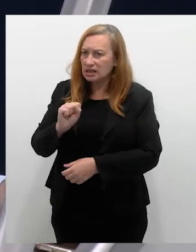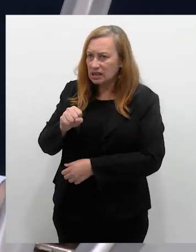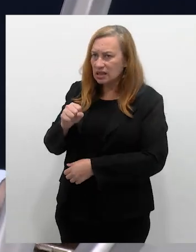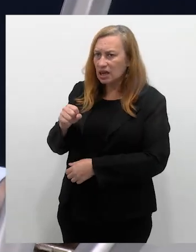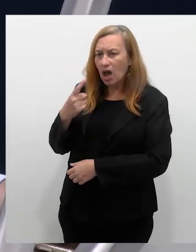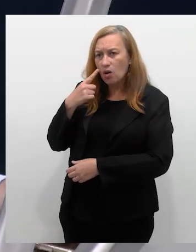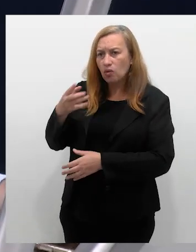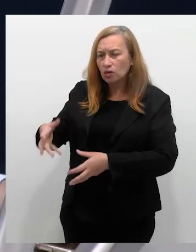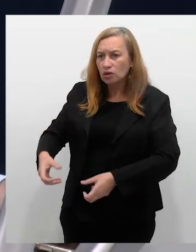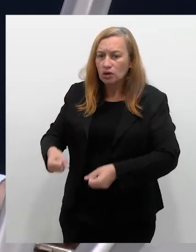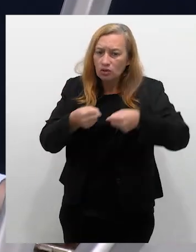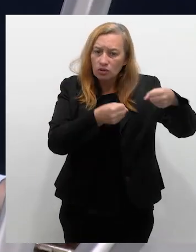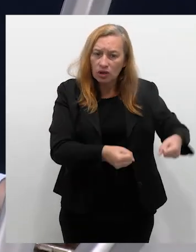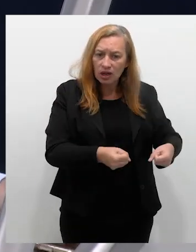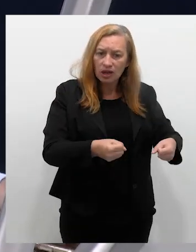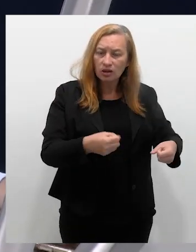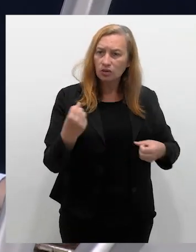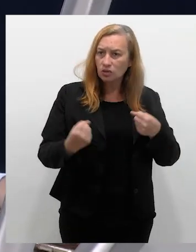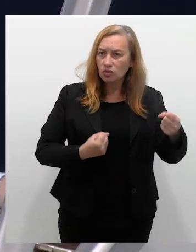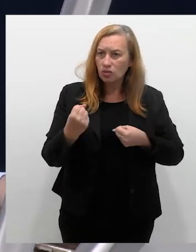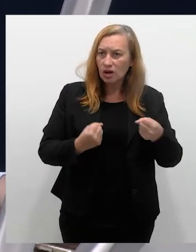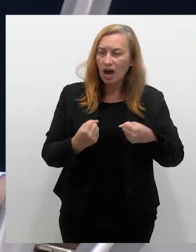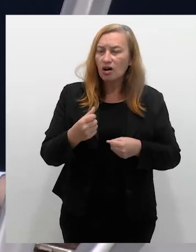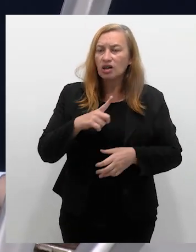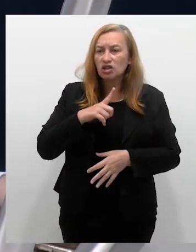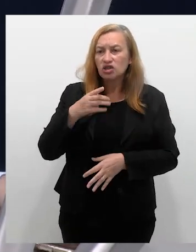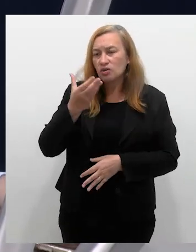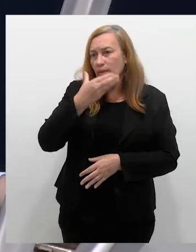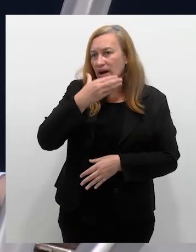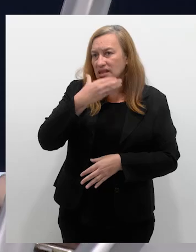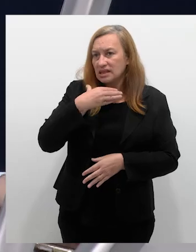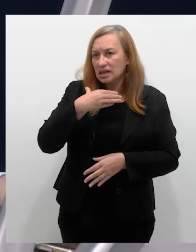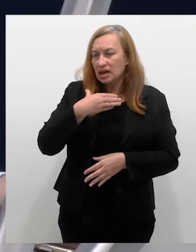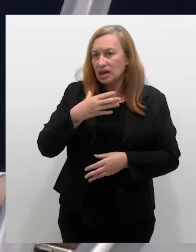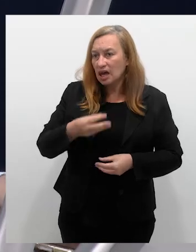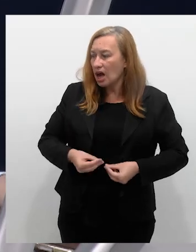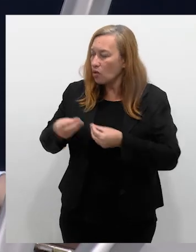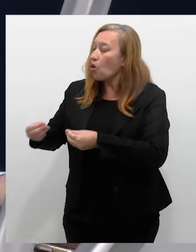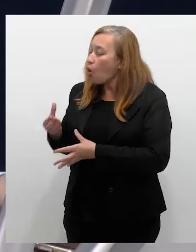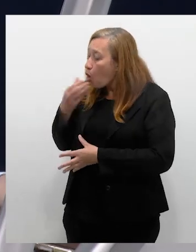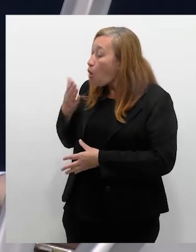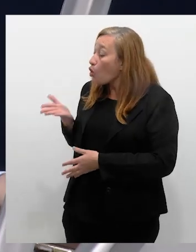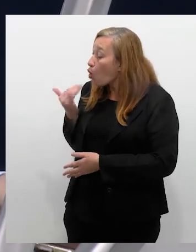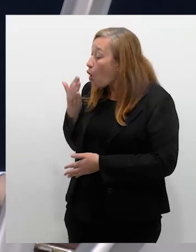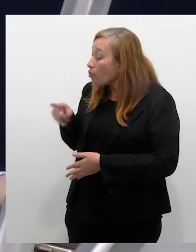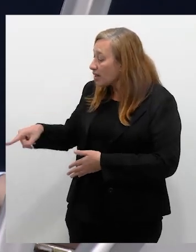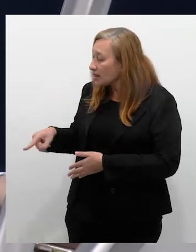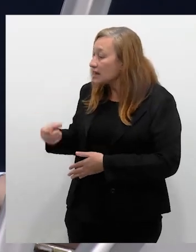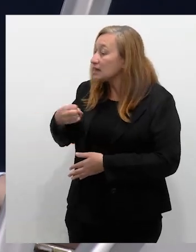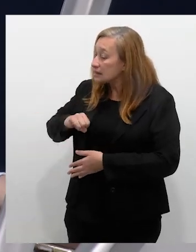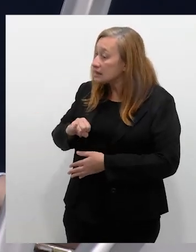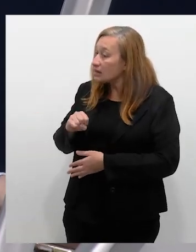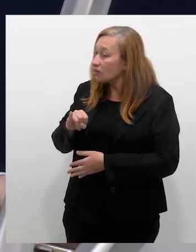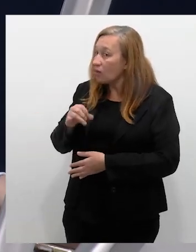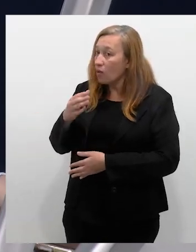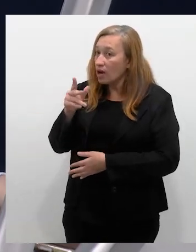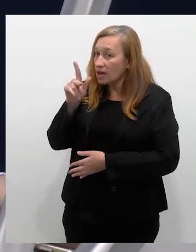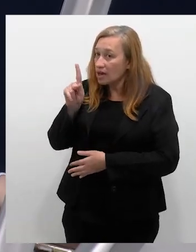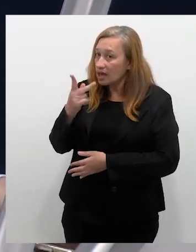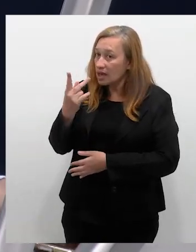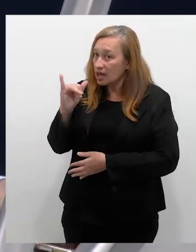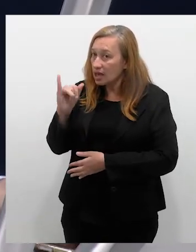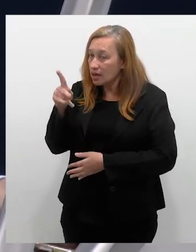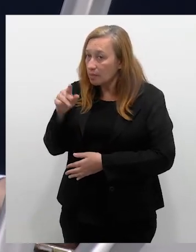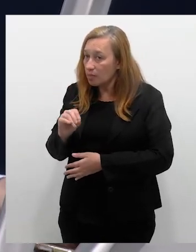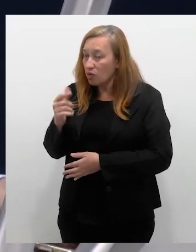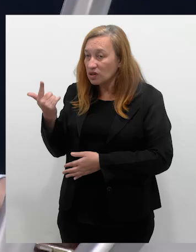Ele é. Eu coloquei ele dentro do carro, levei ele para o hospital. Eu tinha uma maçã na bolsa. Eu falei, vai comendo essa maçã. Porque se for uma hipo,